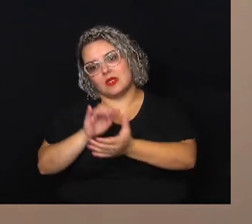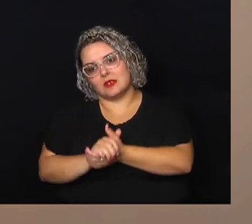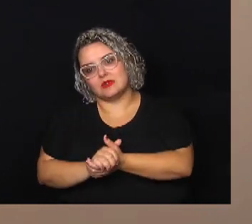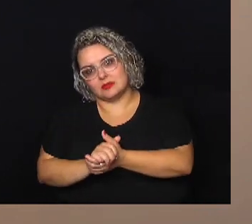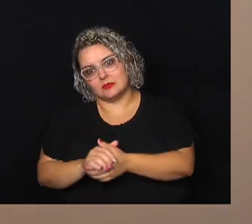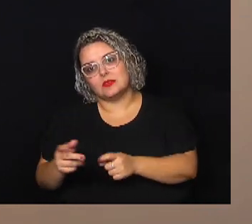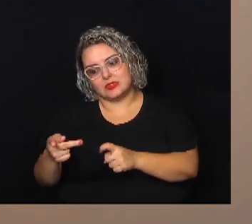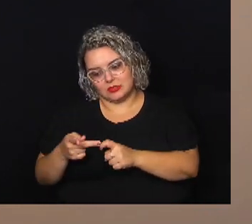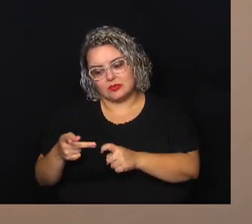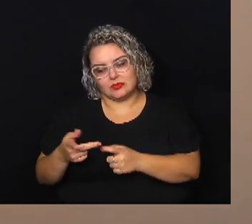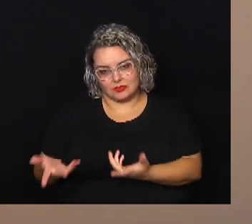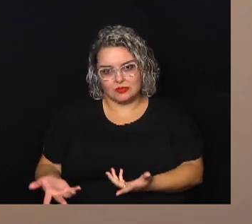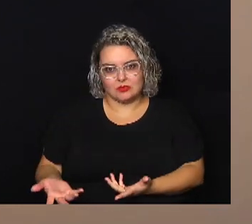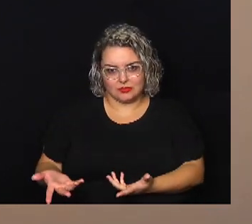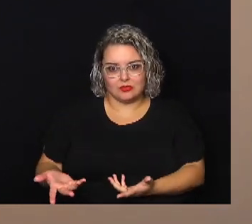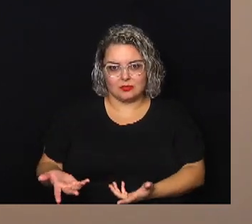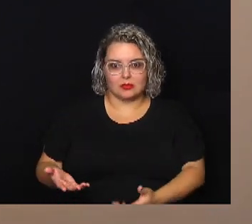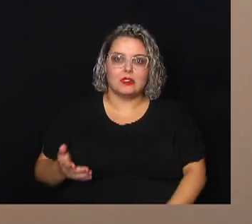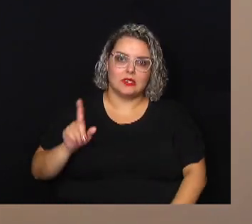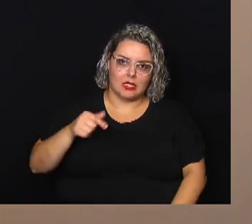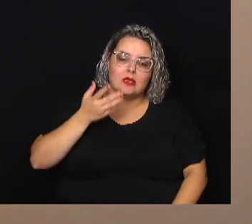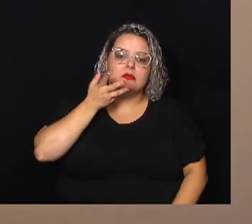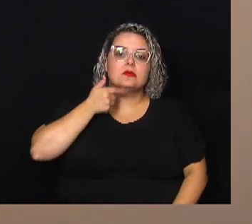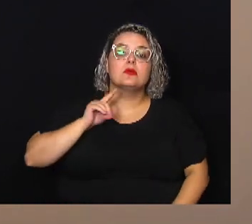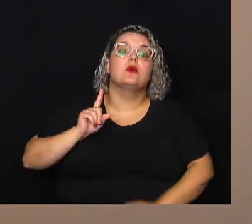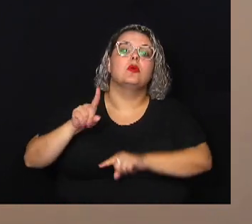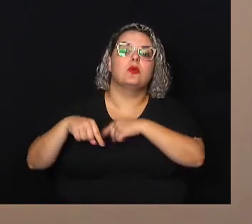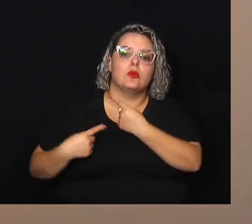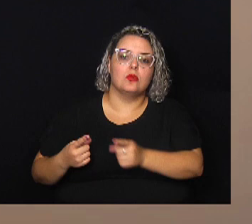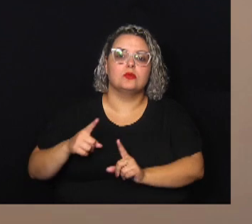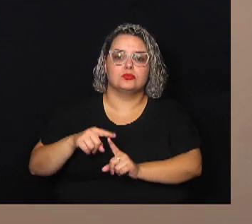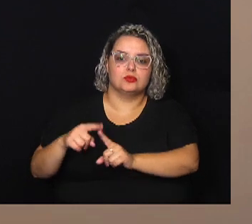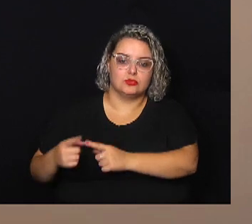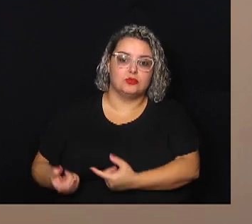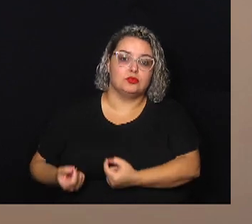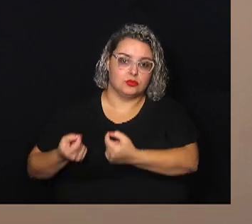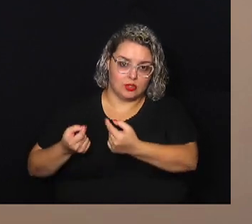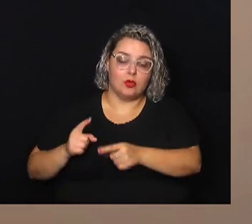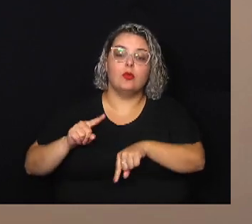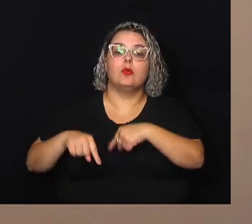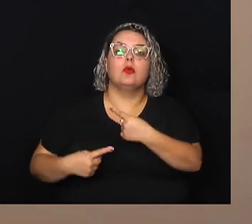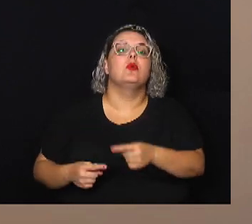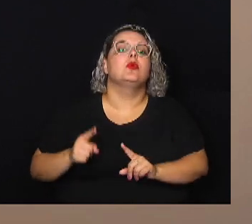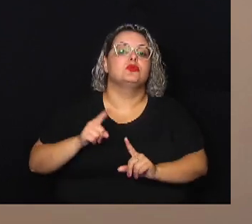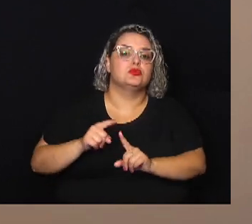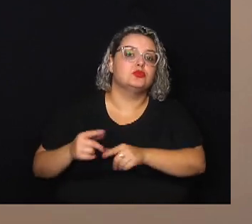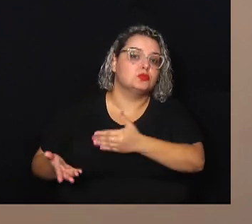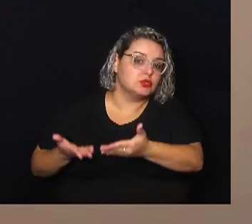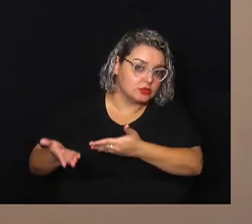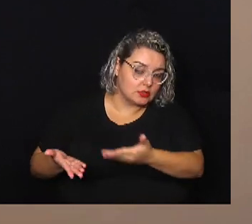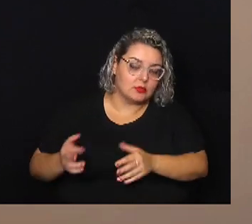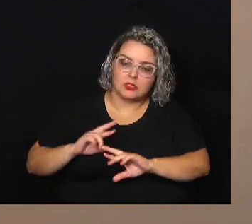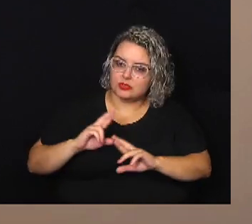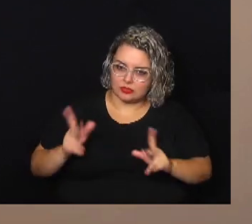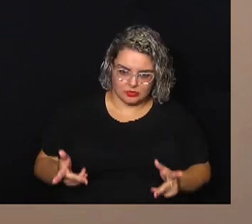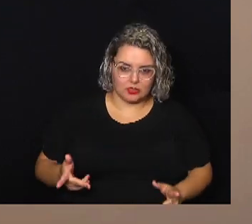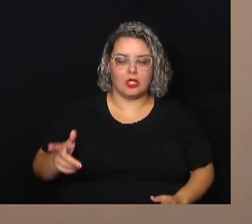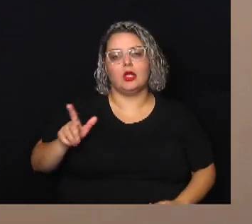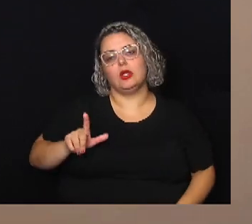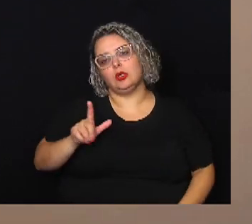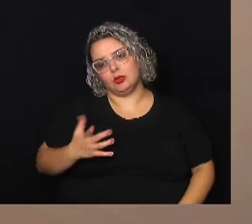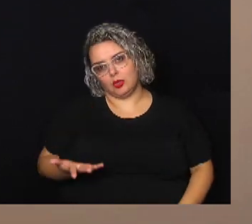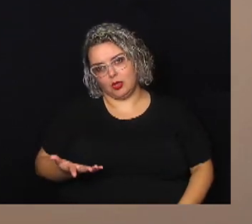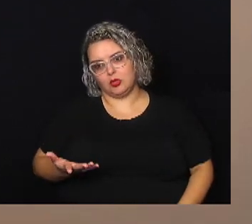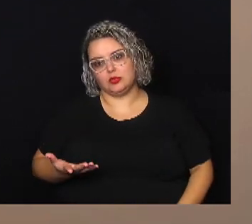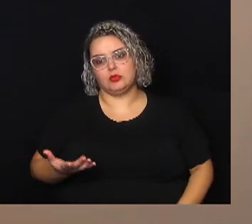pediátrico. Eles têm outros tipos de tumores, com outros tipos de tratamento. E, obviamente, que se